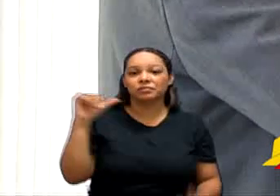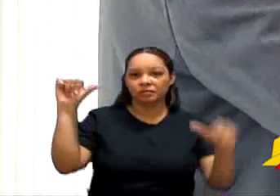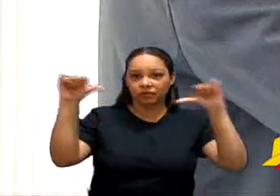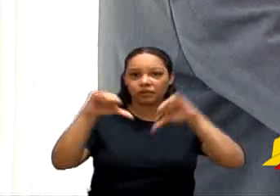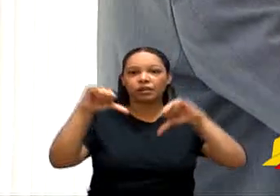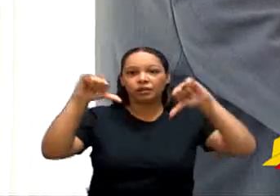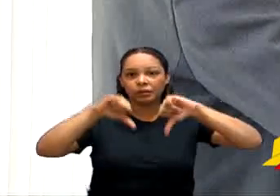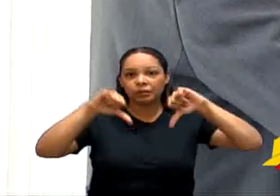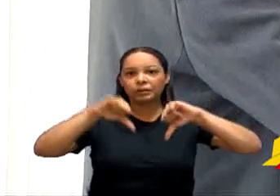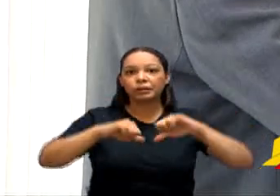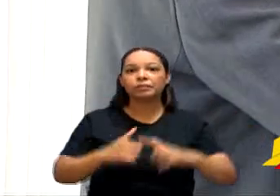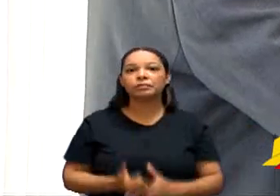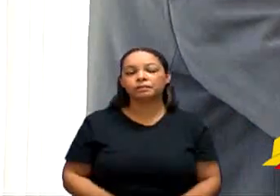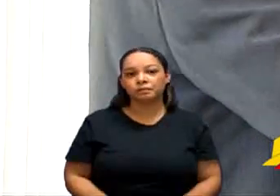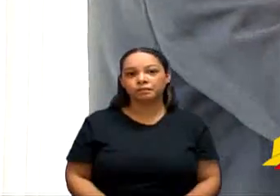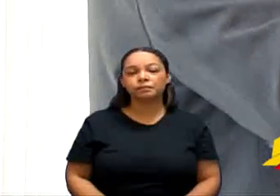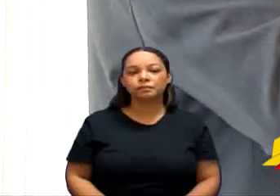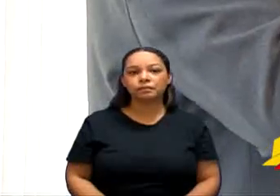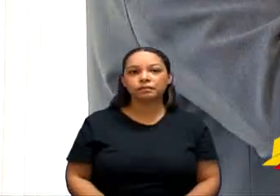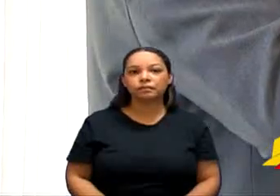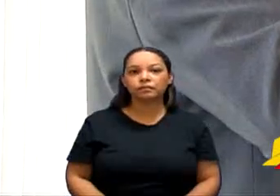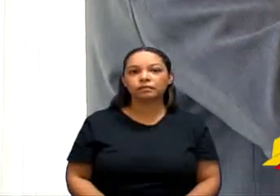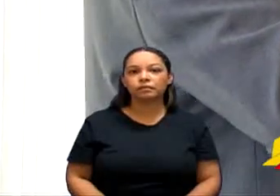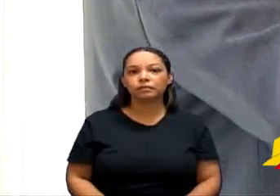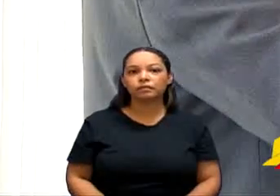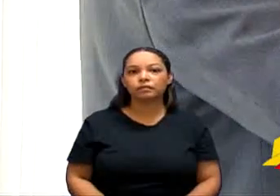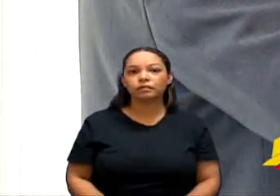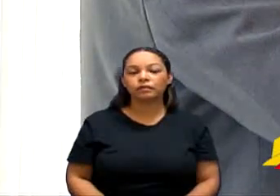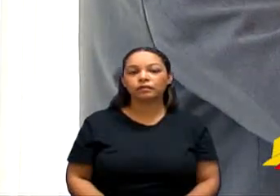na reserva de Ipaneminha.